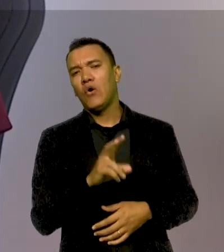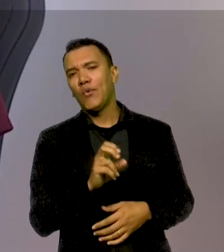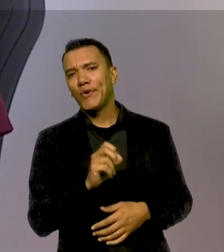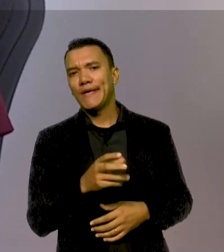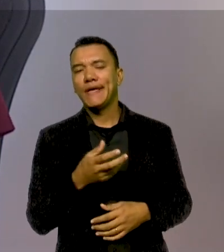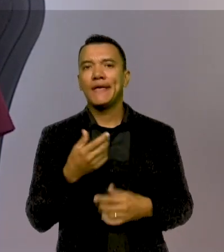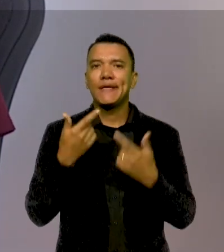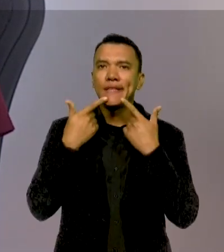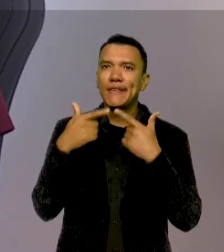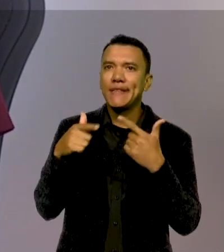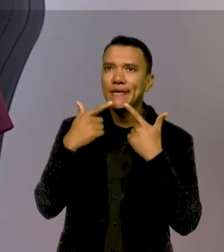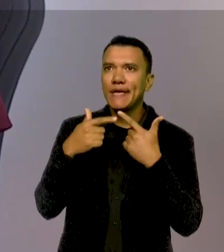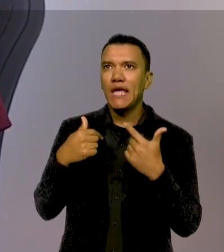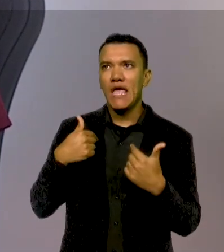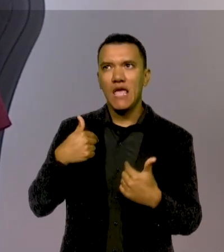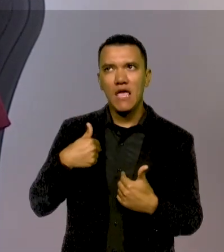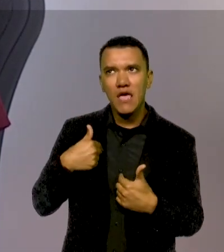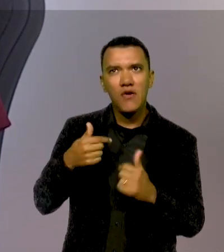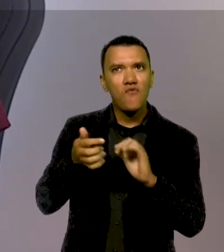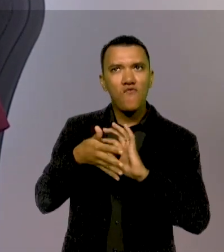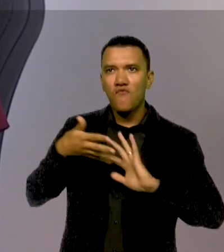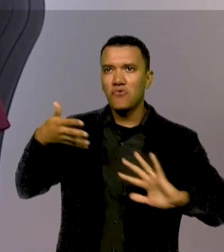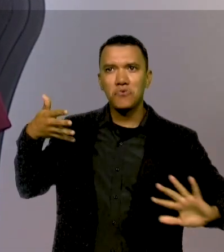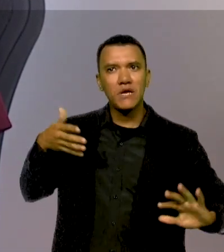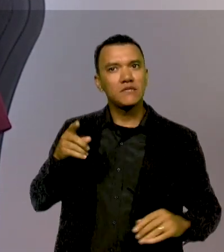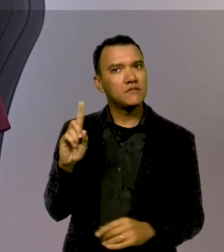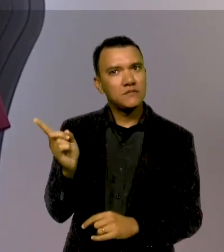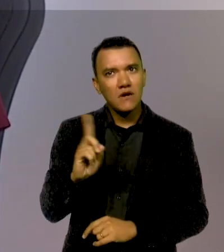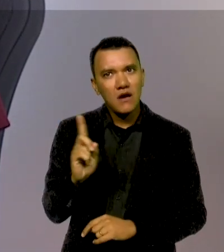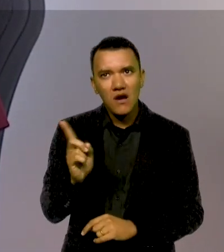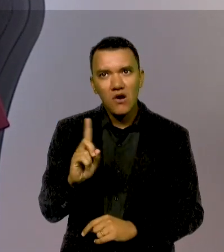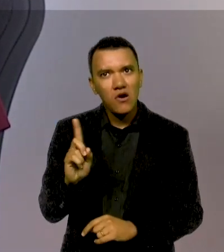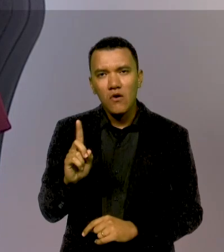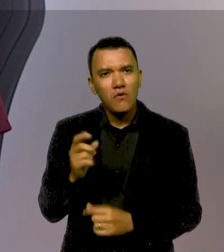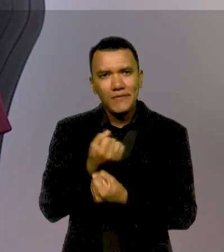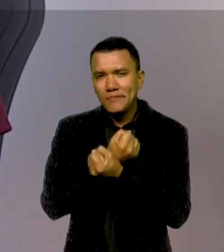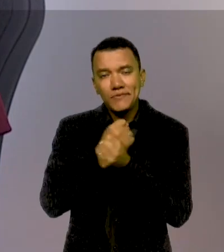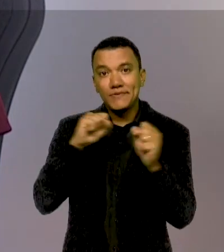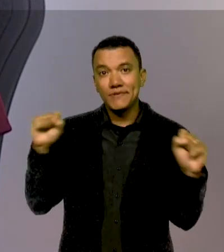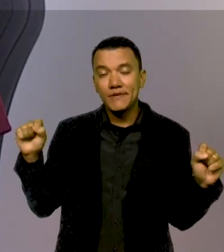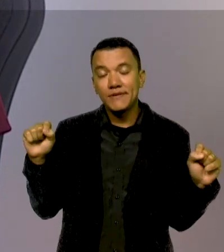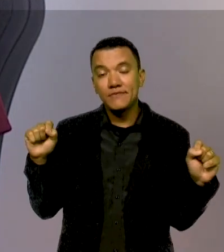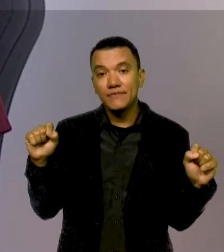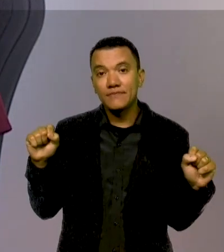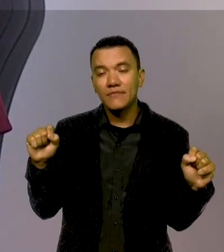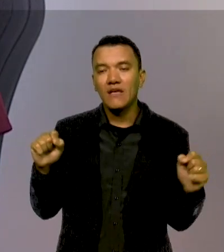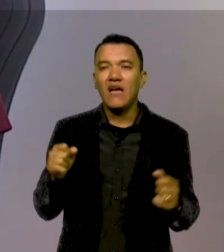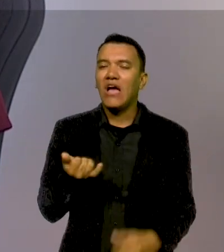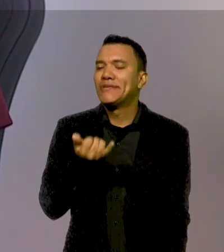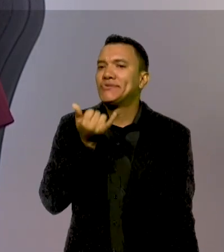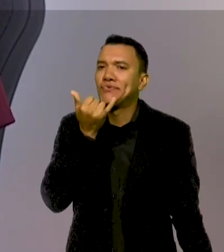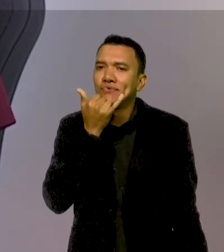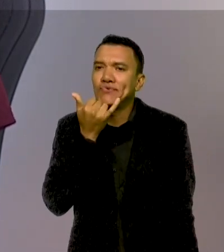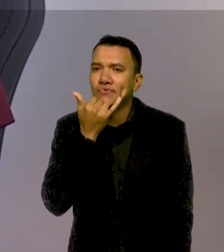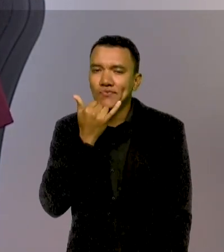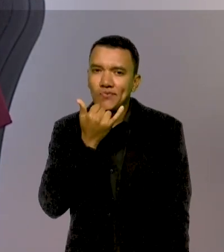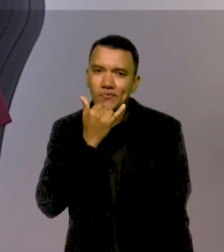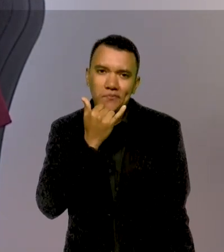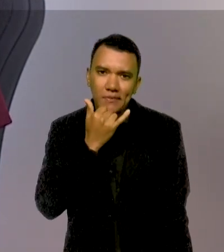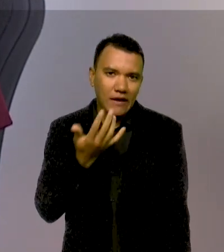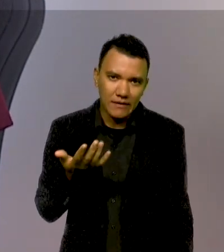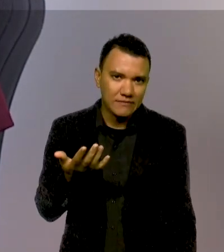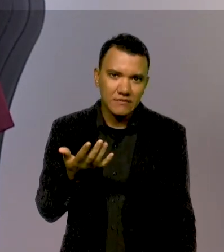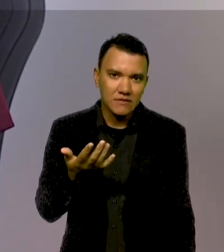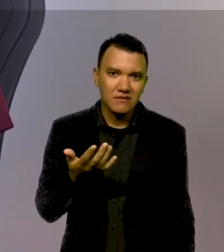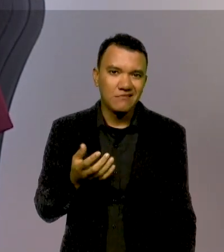então eu não vou ser fluente na língua de sinais, eu não vou alcançar a fluência, utilizar isso como uma desculpa